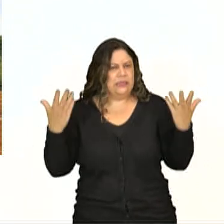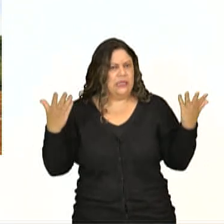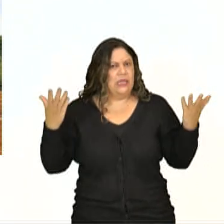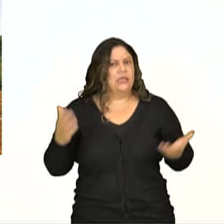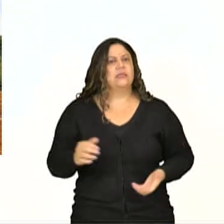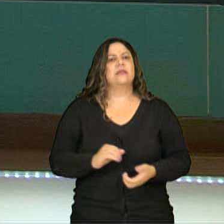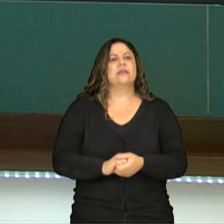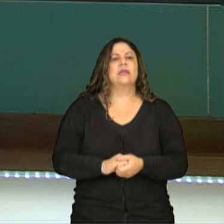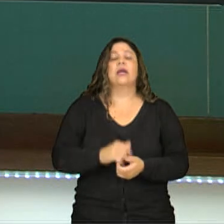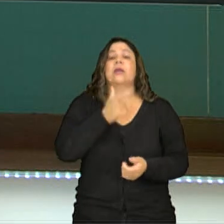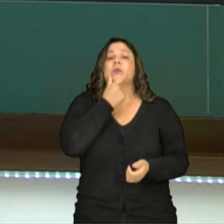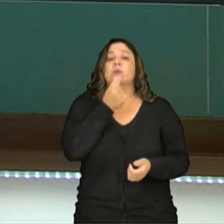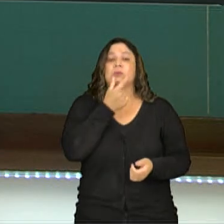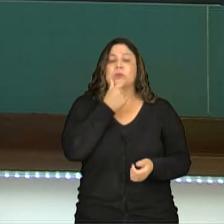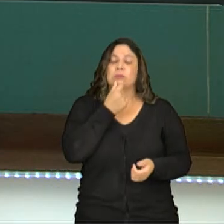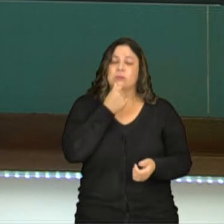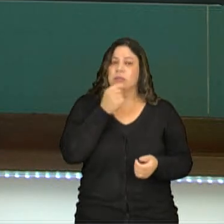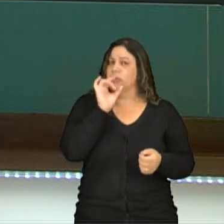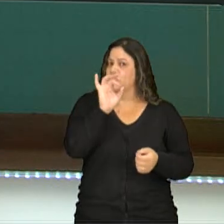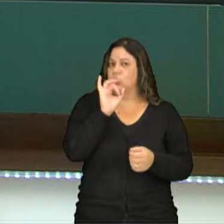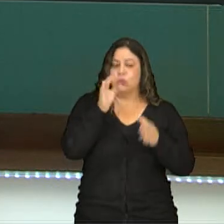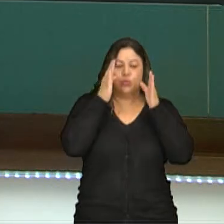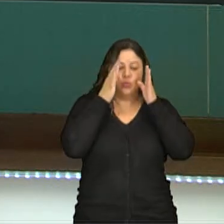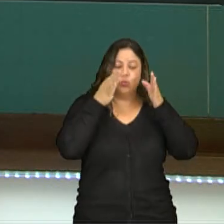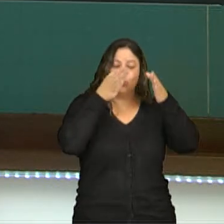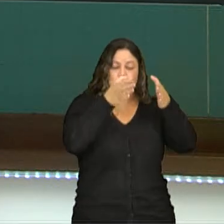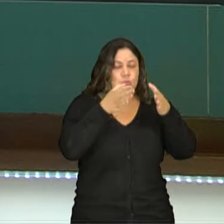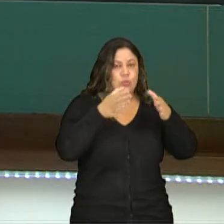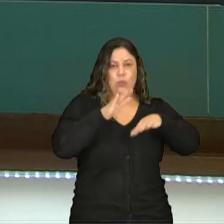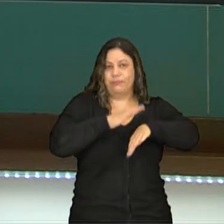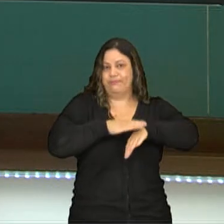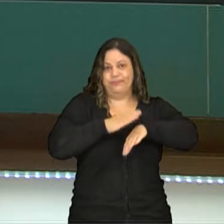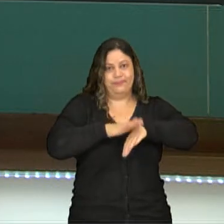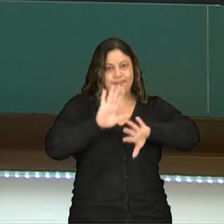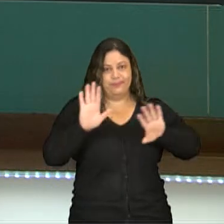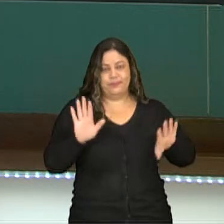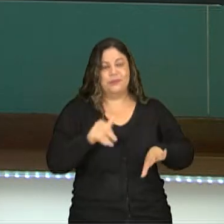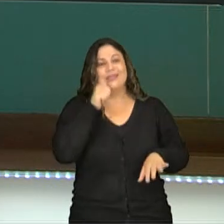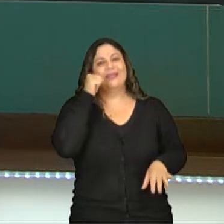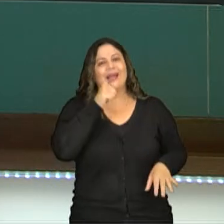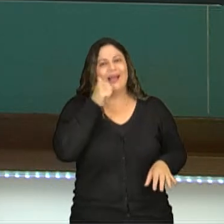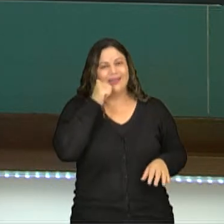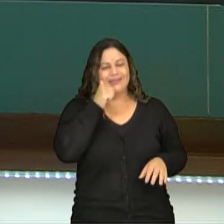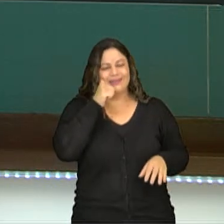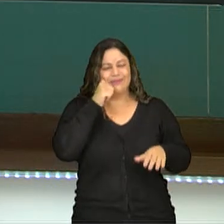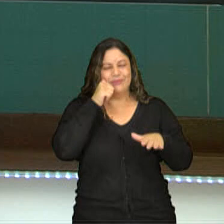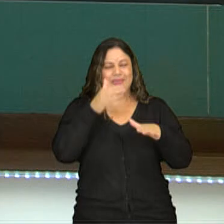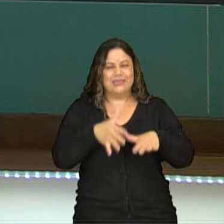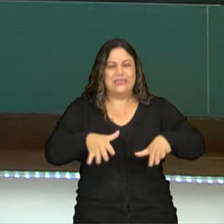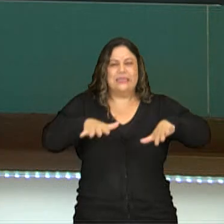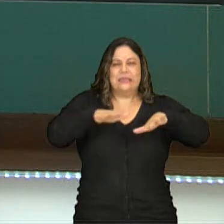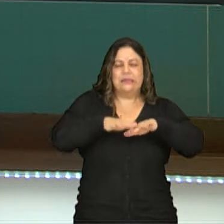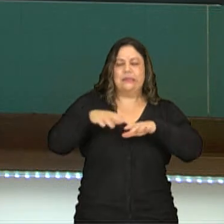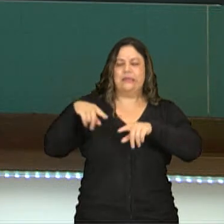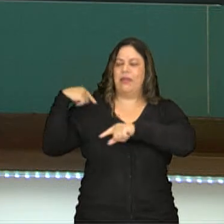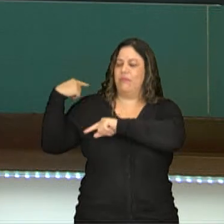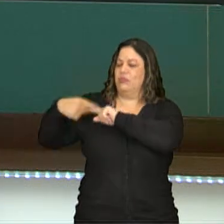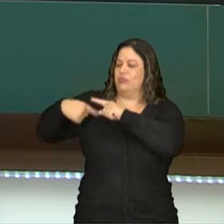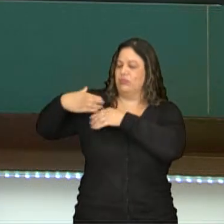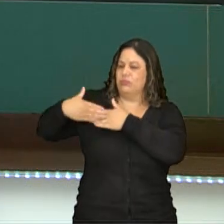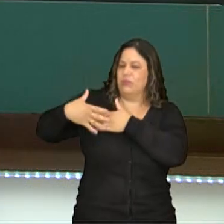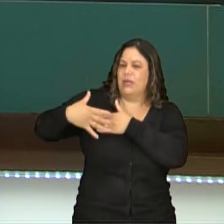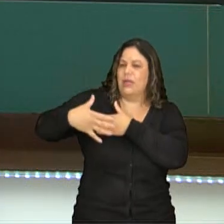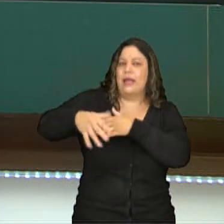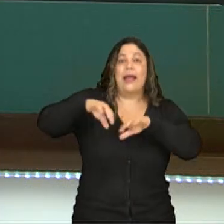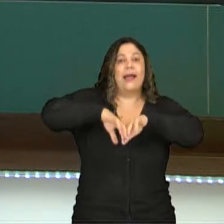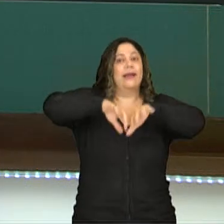aí os meninos praticamente, só eles faziam, e quando as meninas foram inseridas ao longo da história, elas faziam separado dos